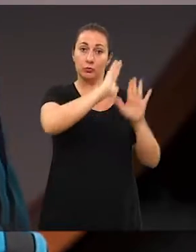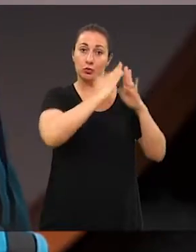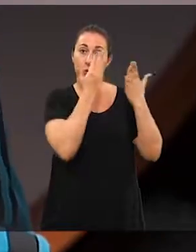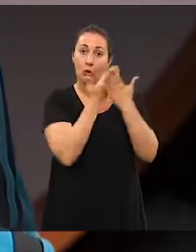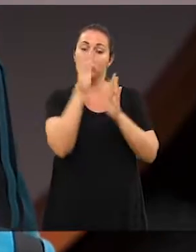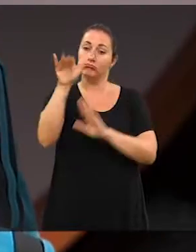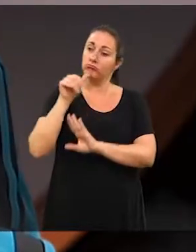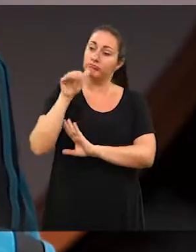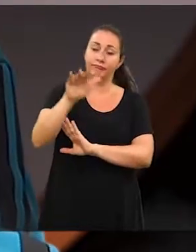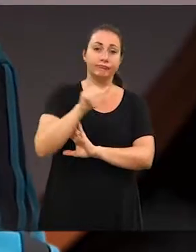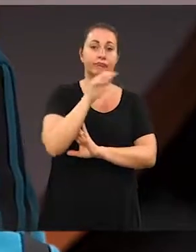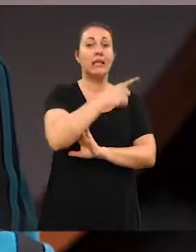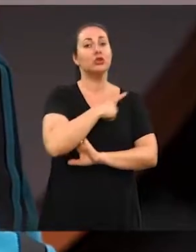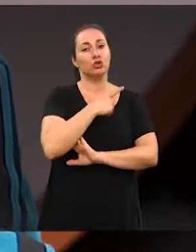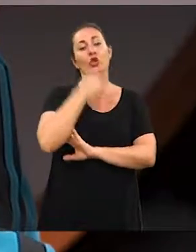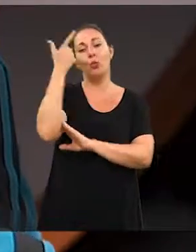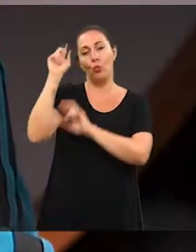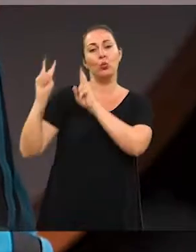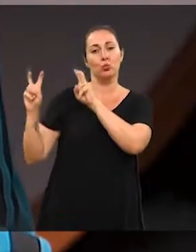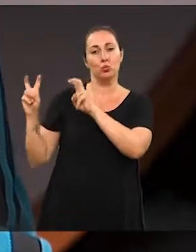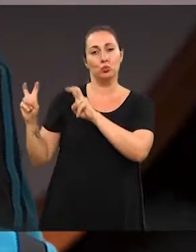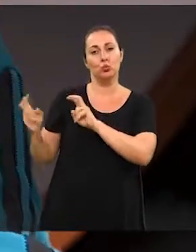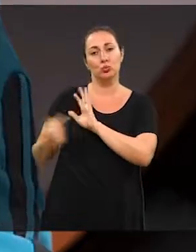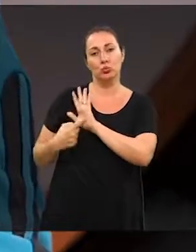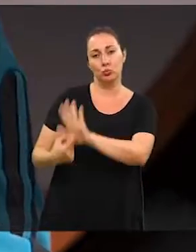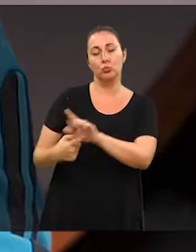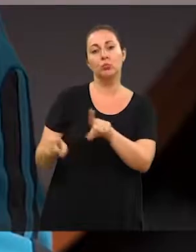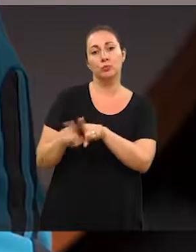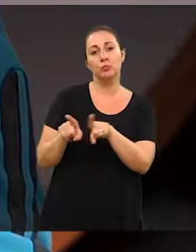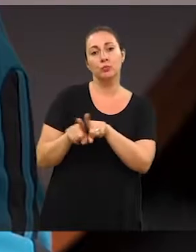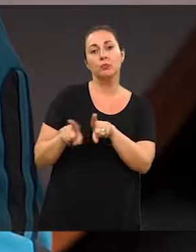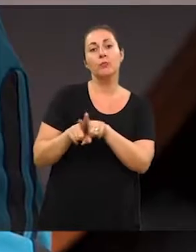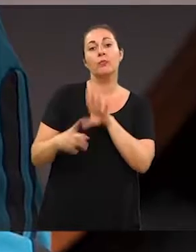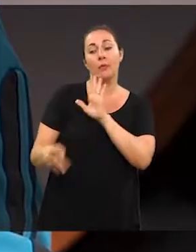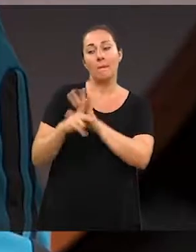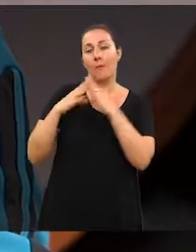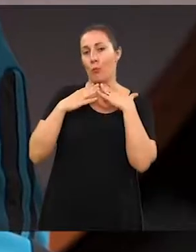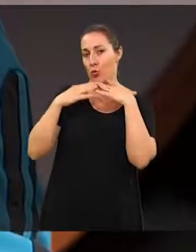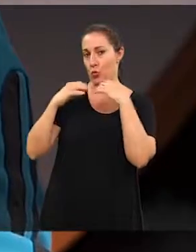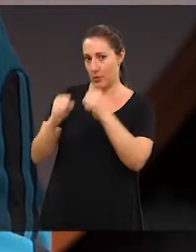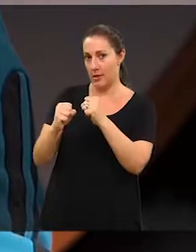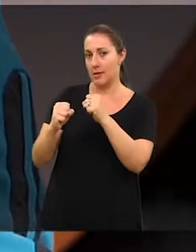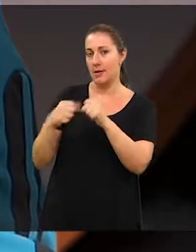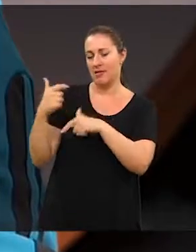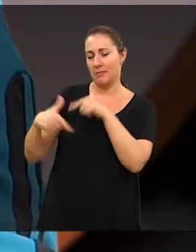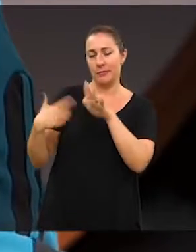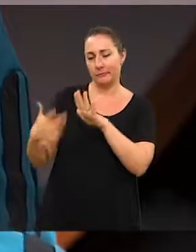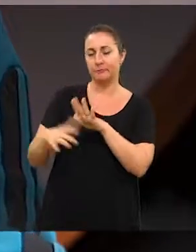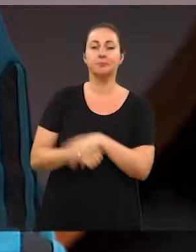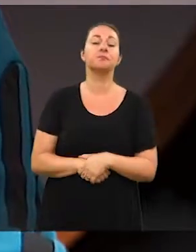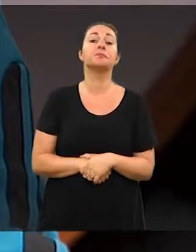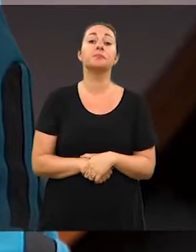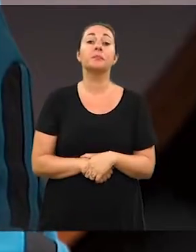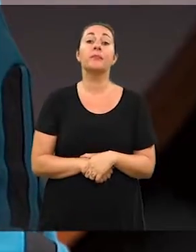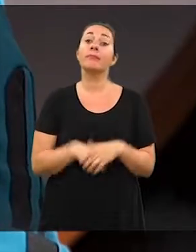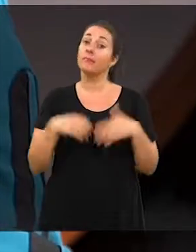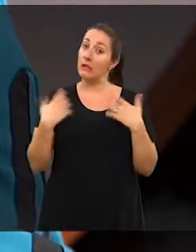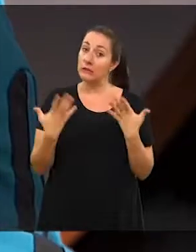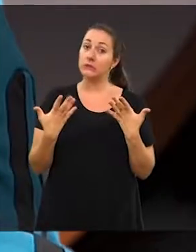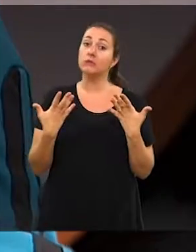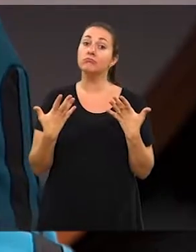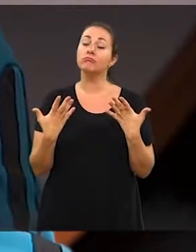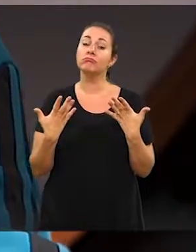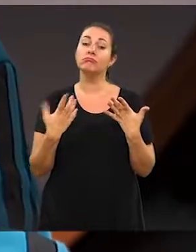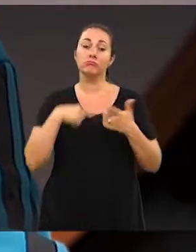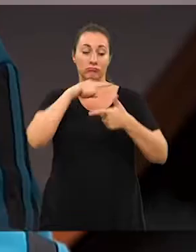Convidamos eles a vir, né, onde nós tínhamos outras coisas para apresentar da coordenadoria mesmo a nível de trabalho. E então